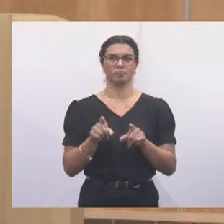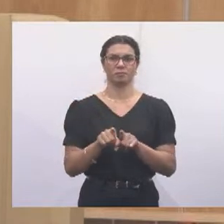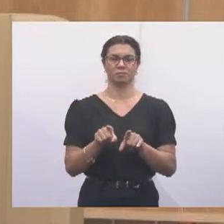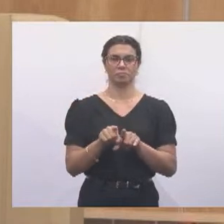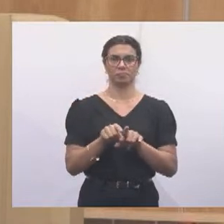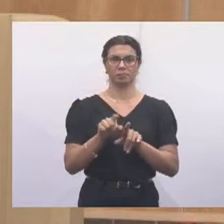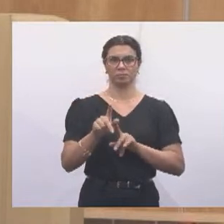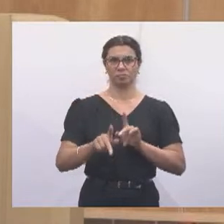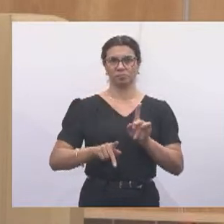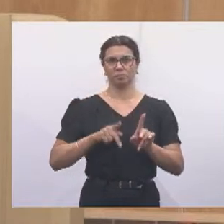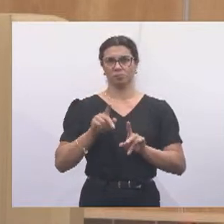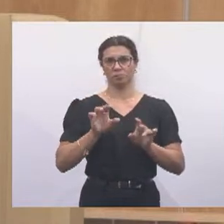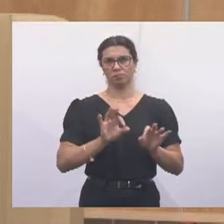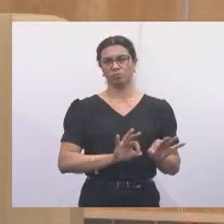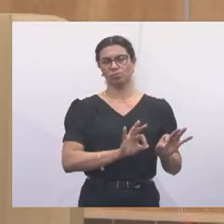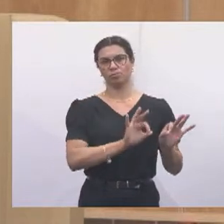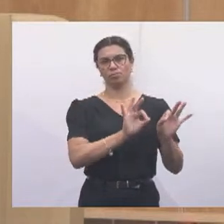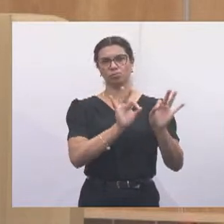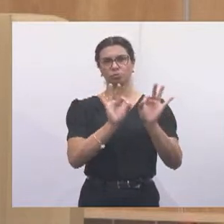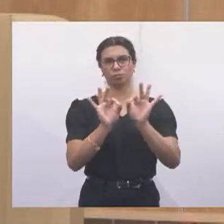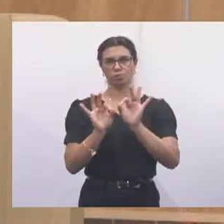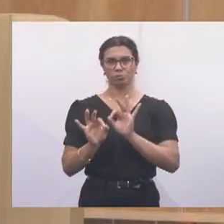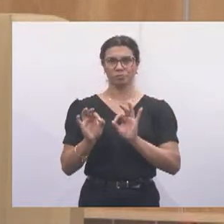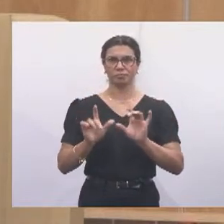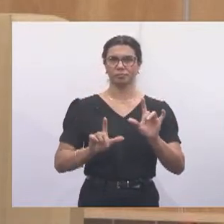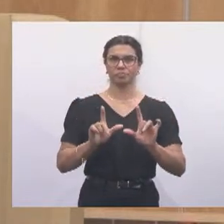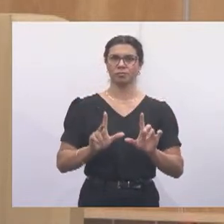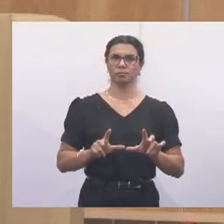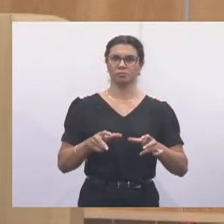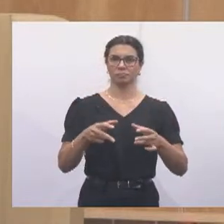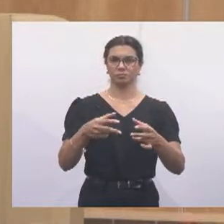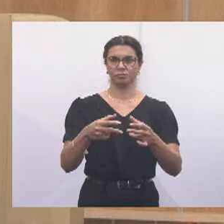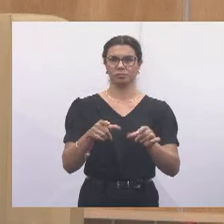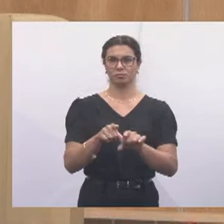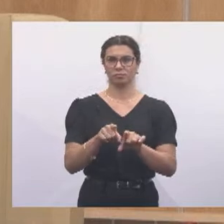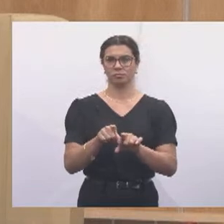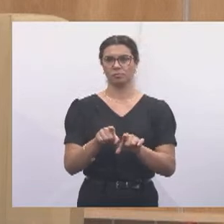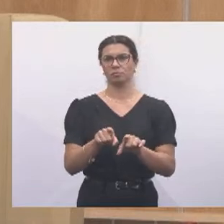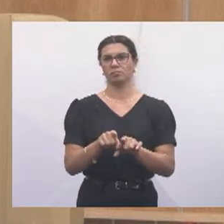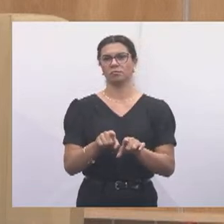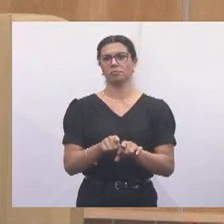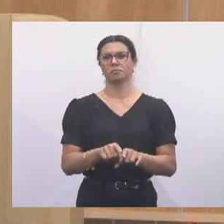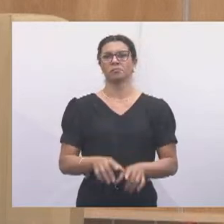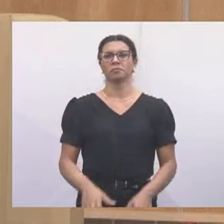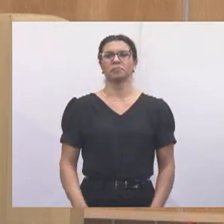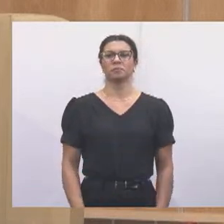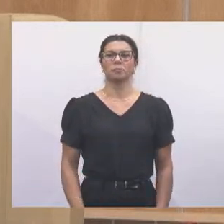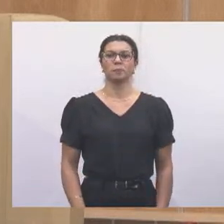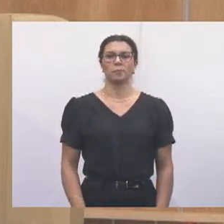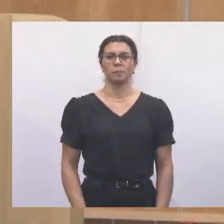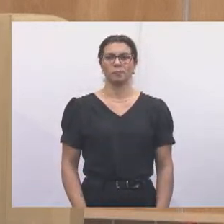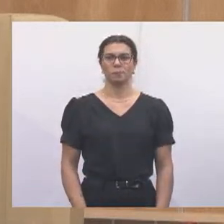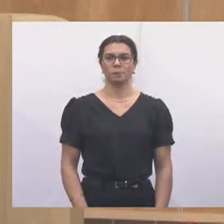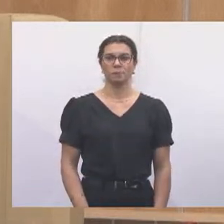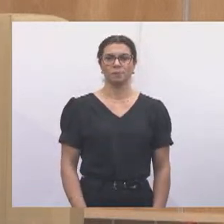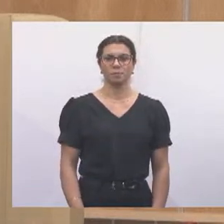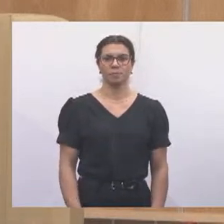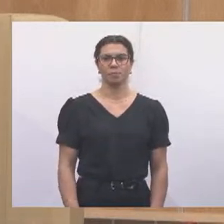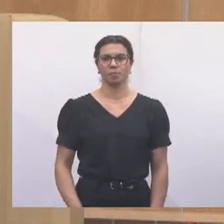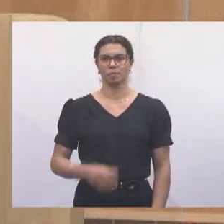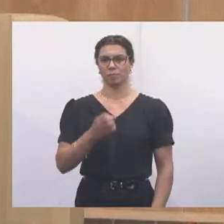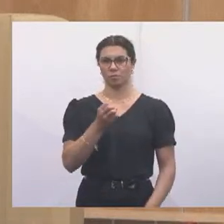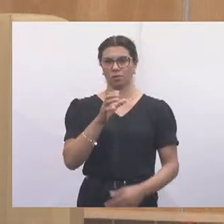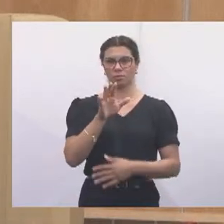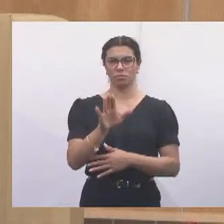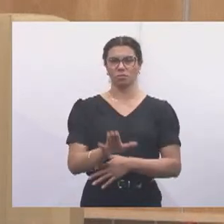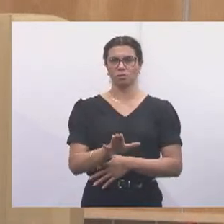através da internet e também da televisão aí através da TV Câmara. Boa